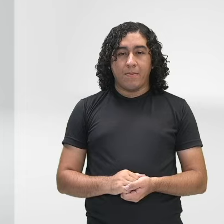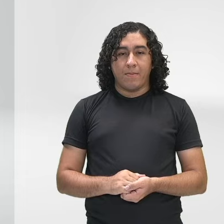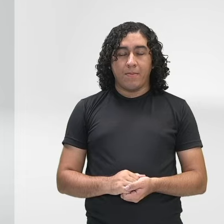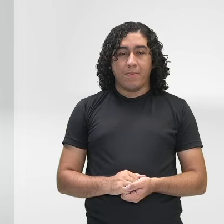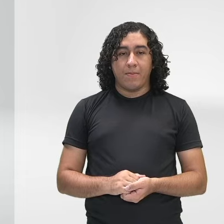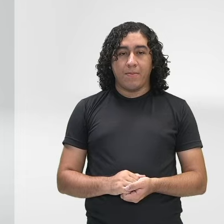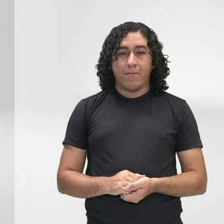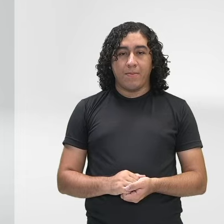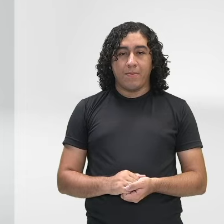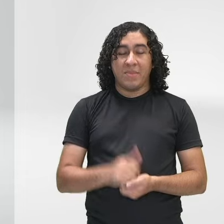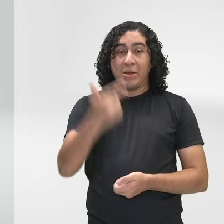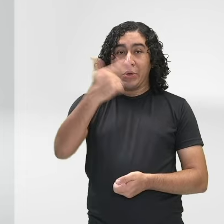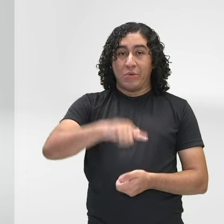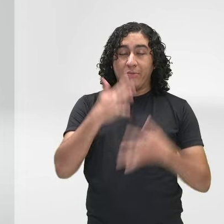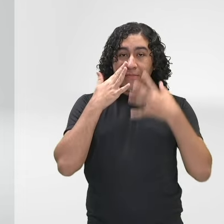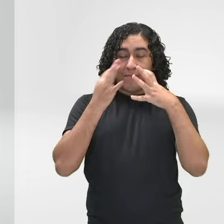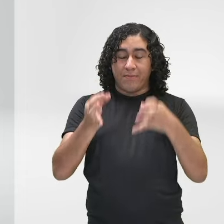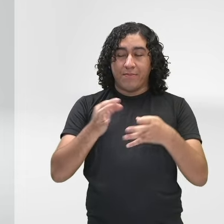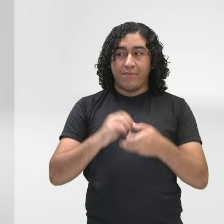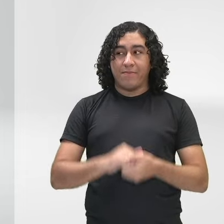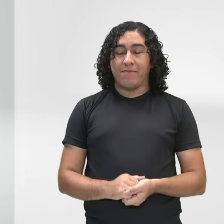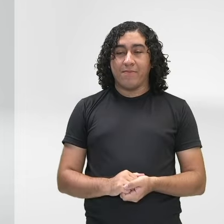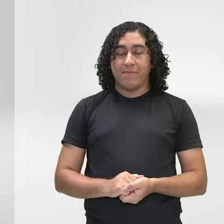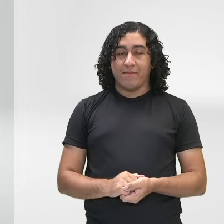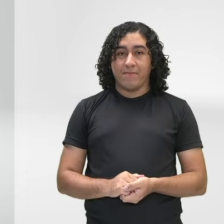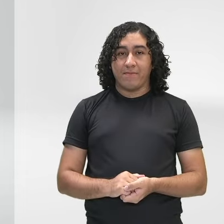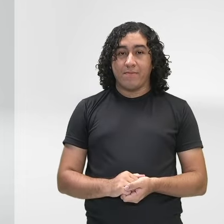Repetindo novamente, dê uma olhada.